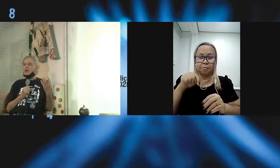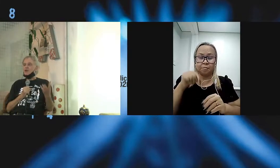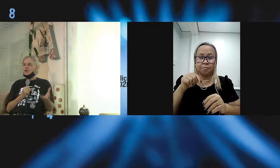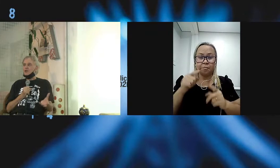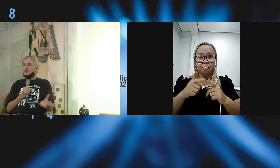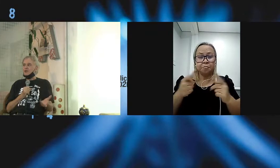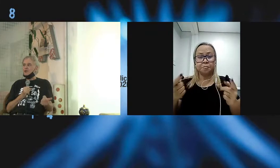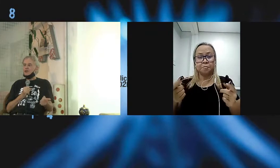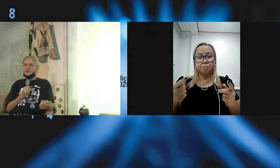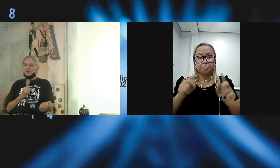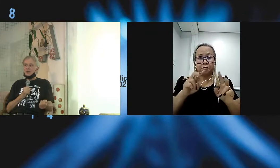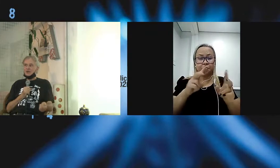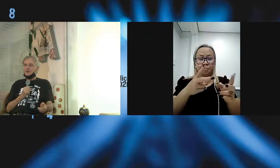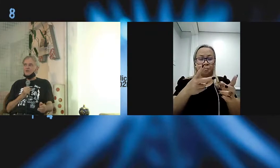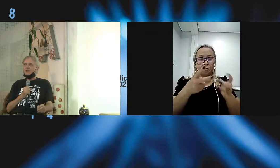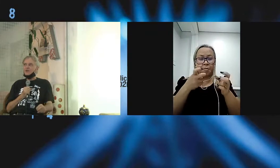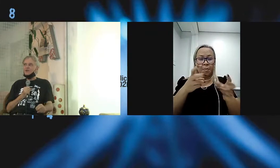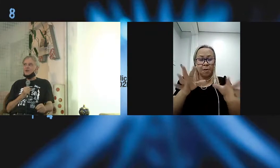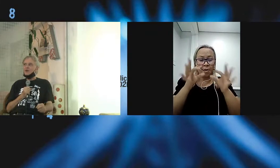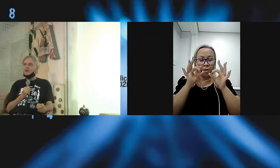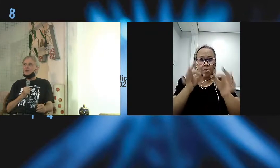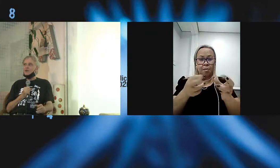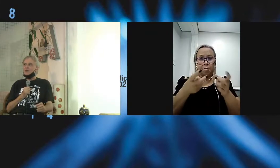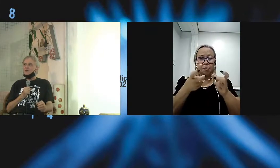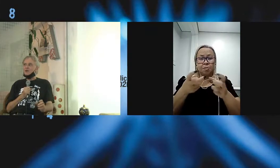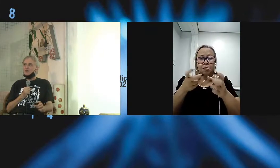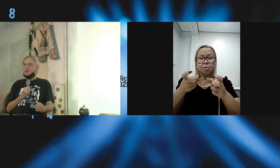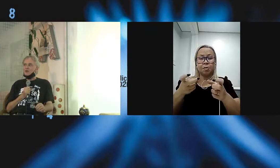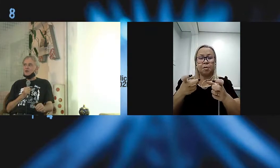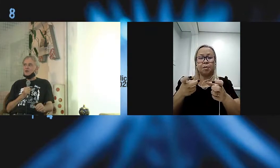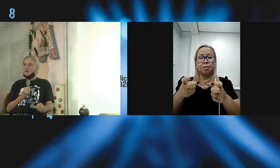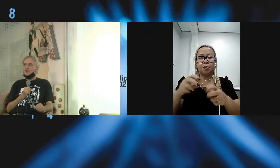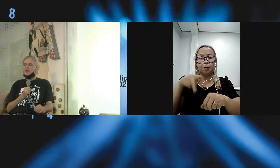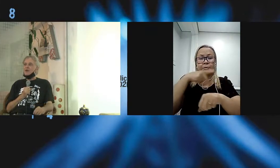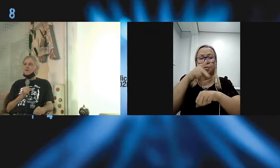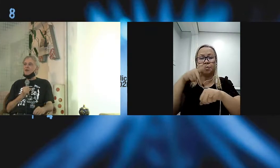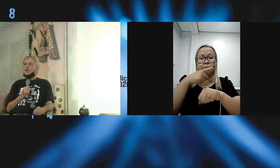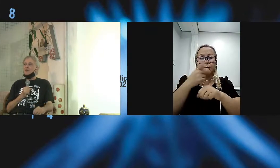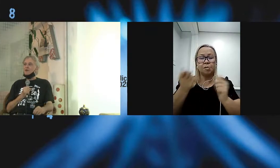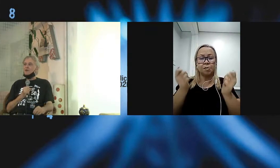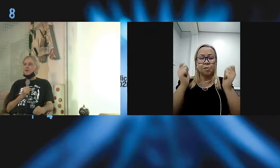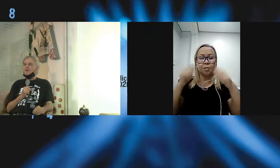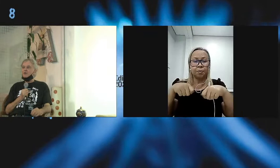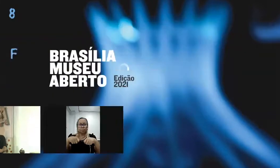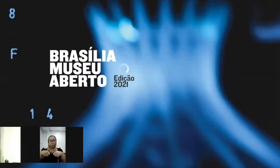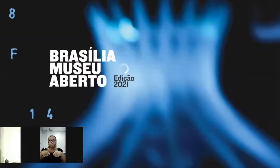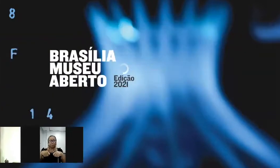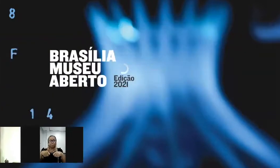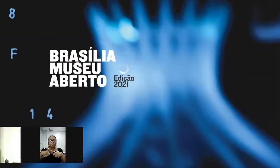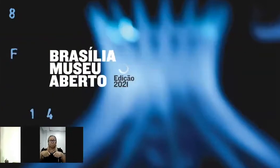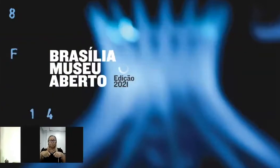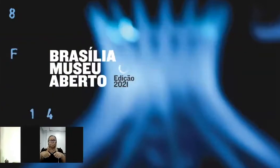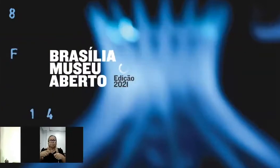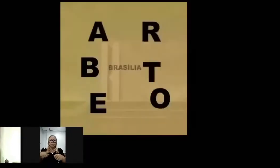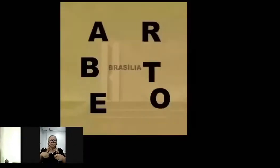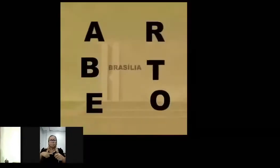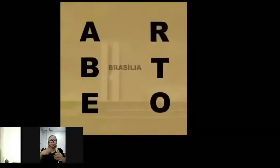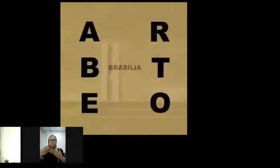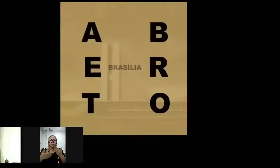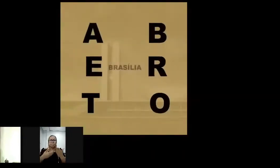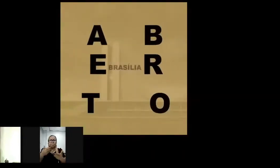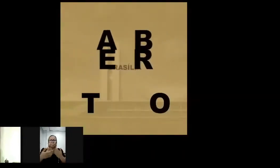sob o olhar estrangeiro de alguns artistas que vieram de fora, elas se potencializaram e houve uma relação